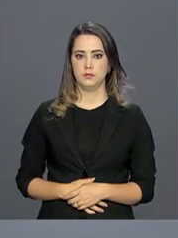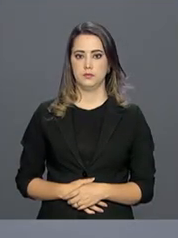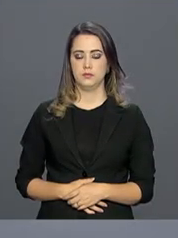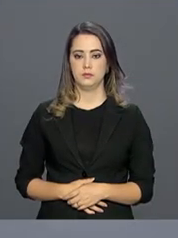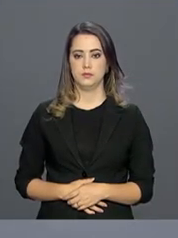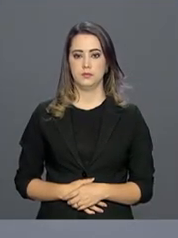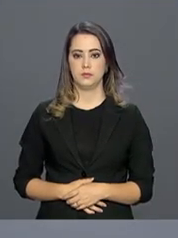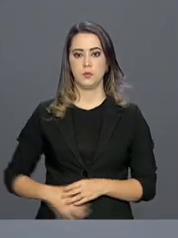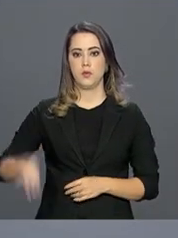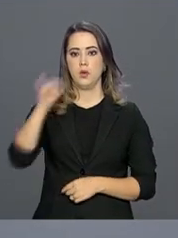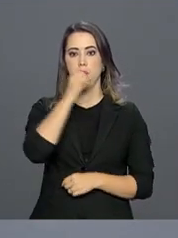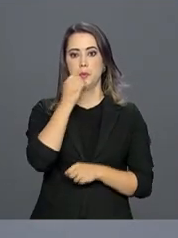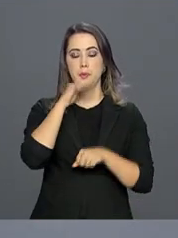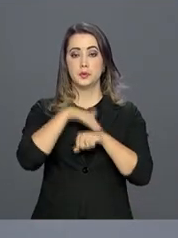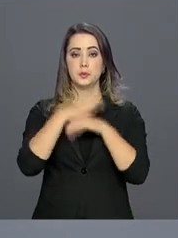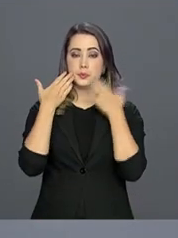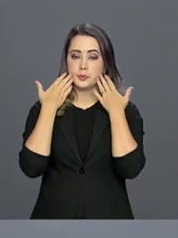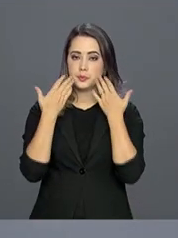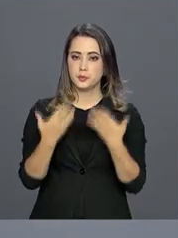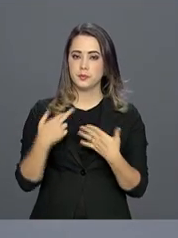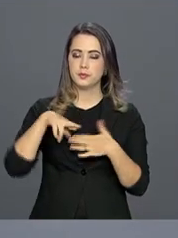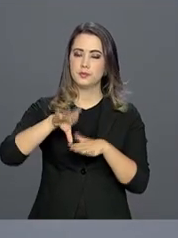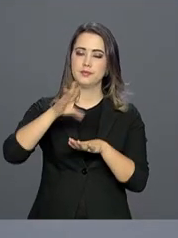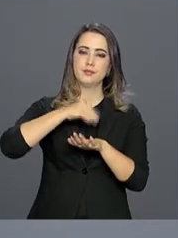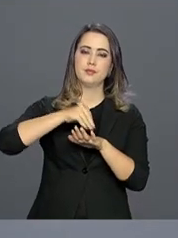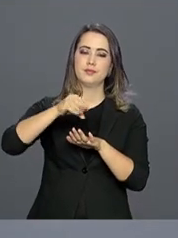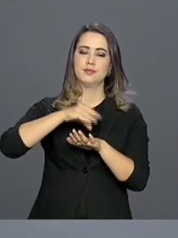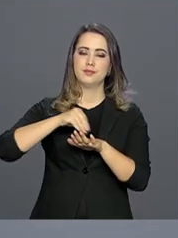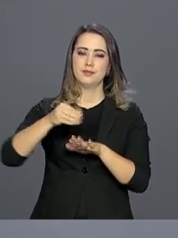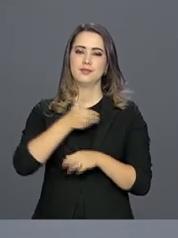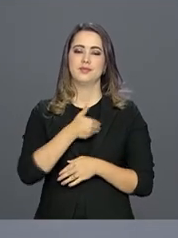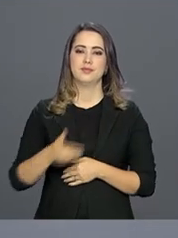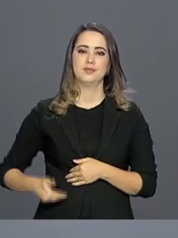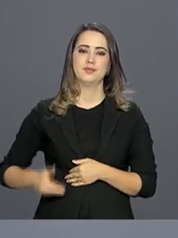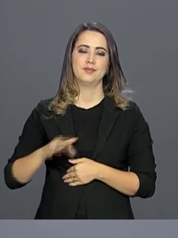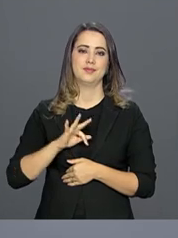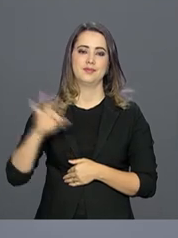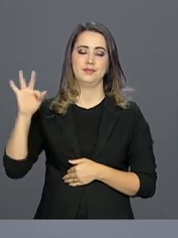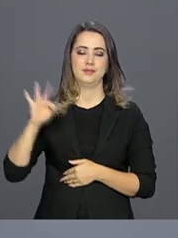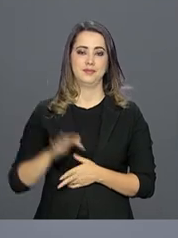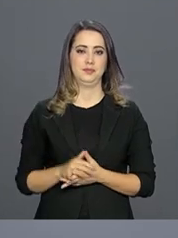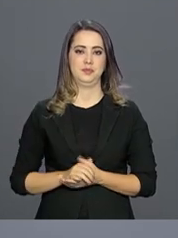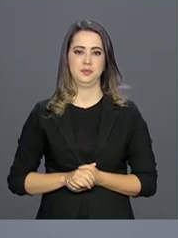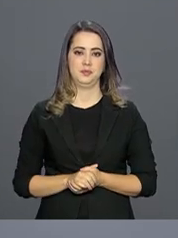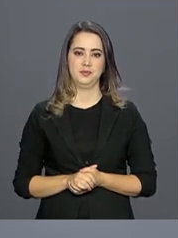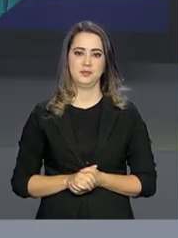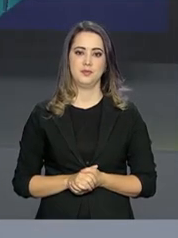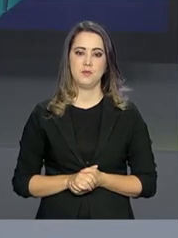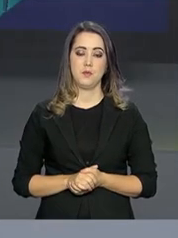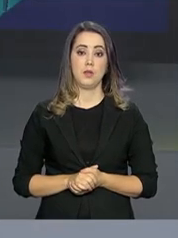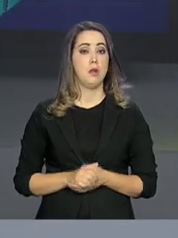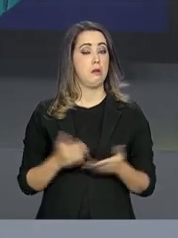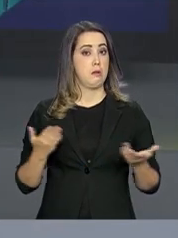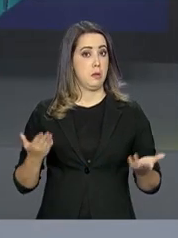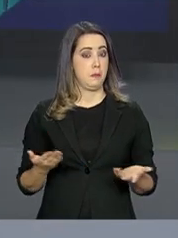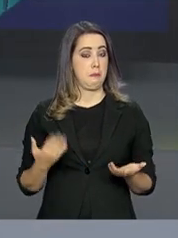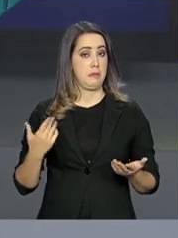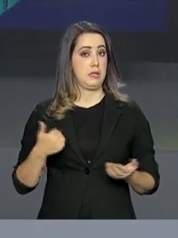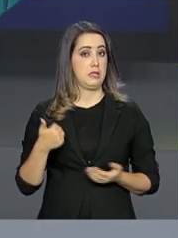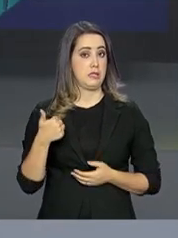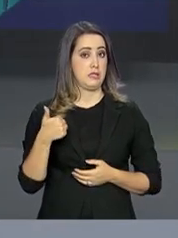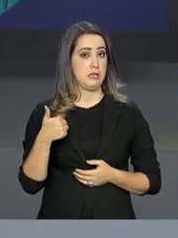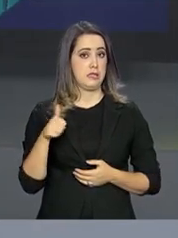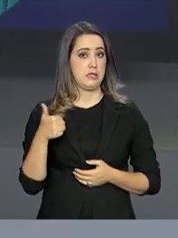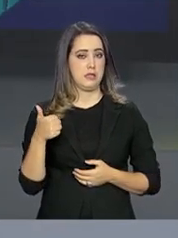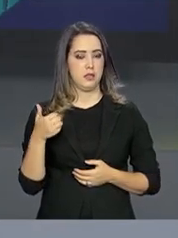olá boa noite estamos de volta com as notícias do governo federal aqui no repórter nbr 103 bilhões